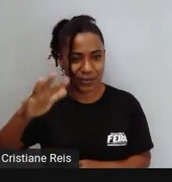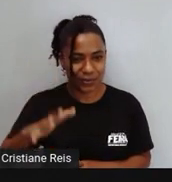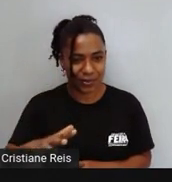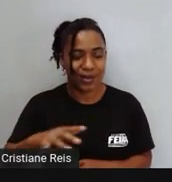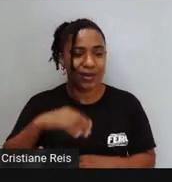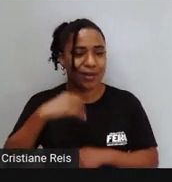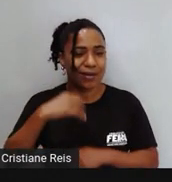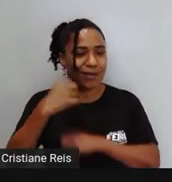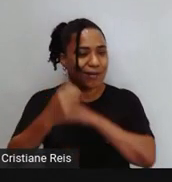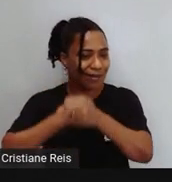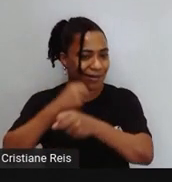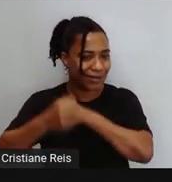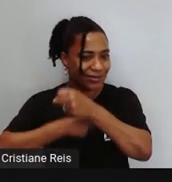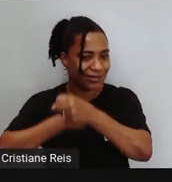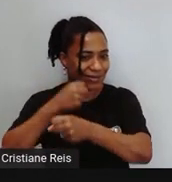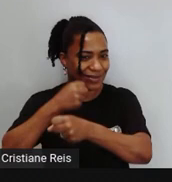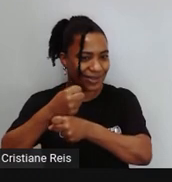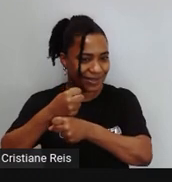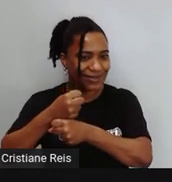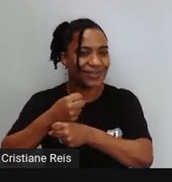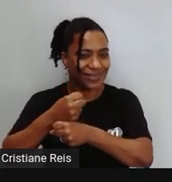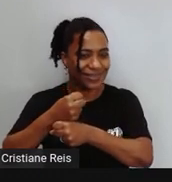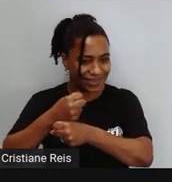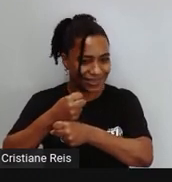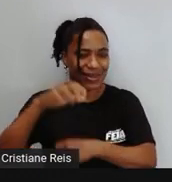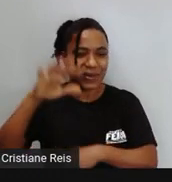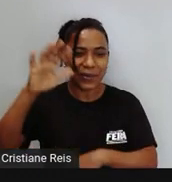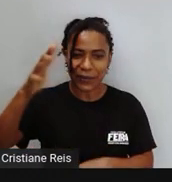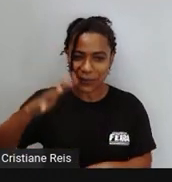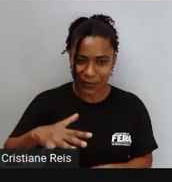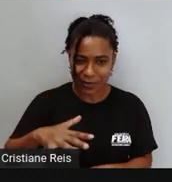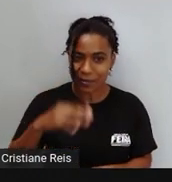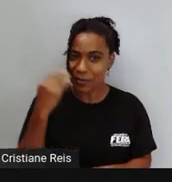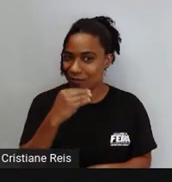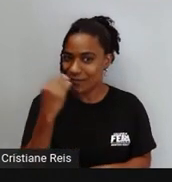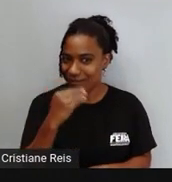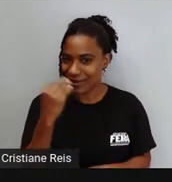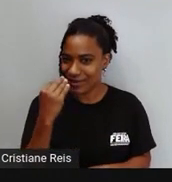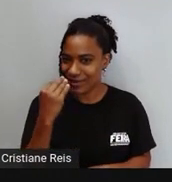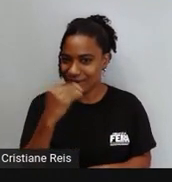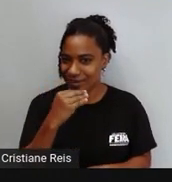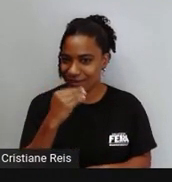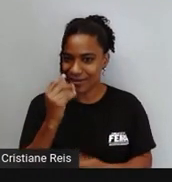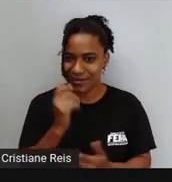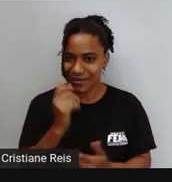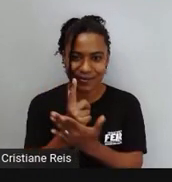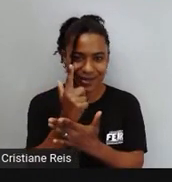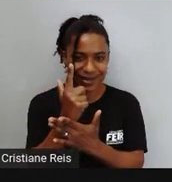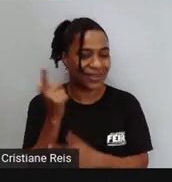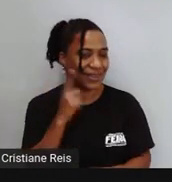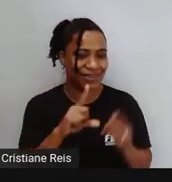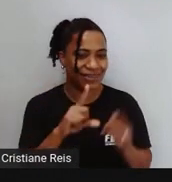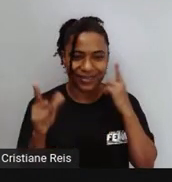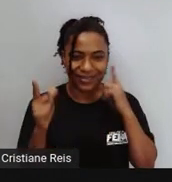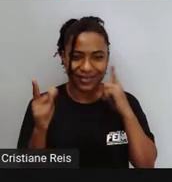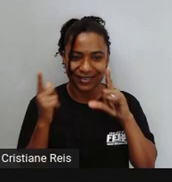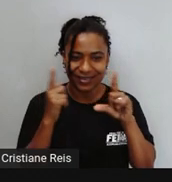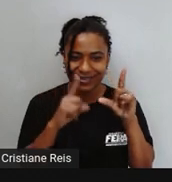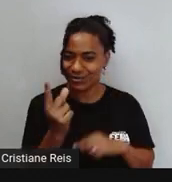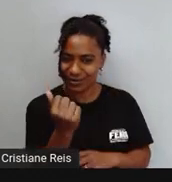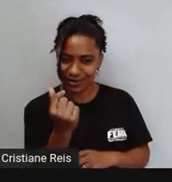os anos. E nós vamos com isso conseguir, olha, money saver, economizar